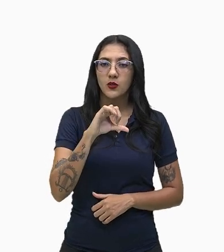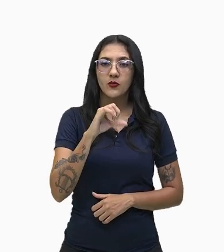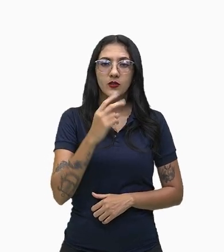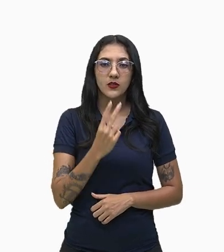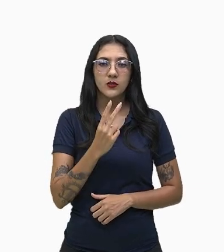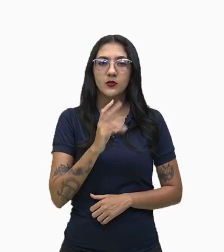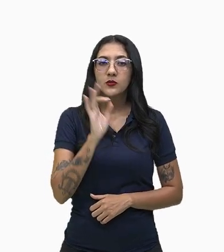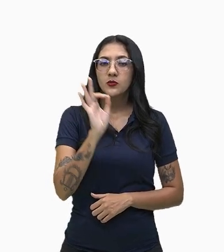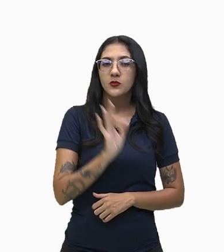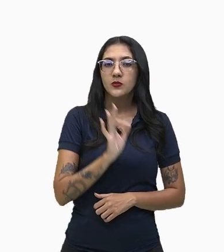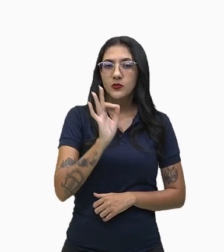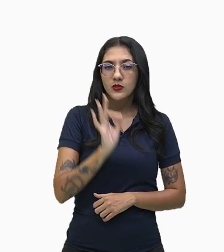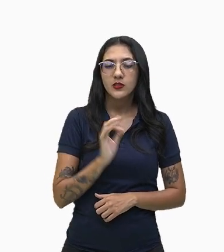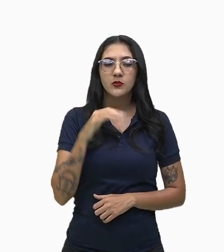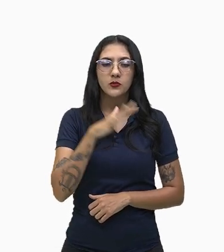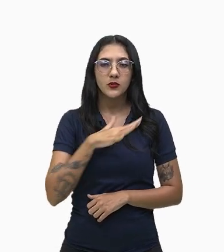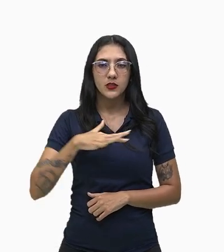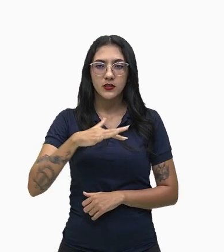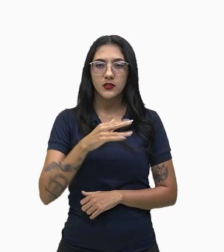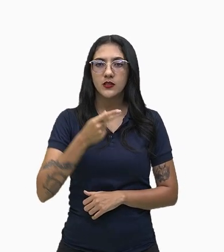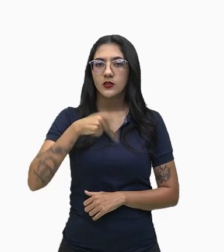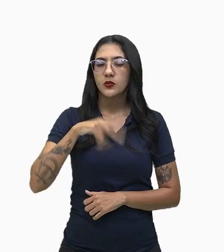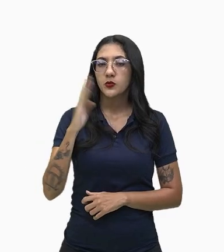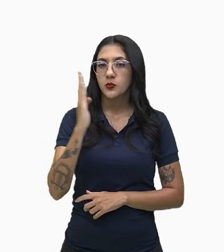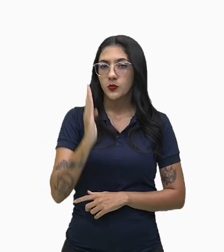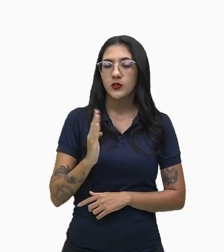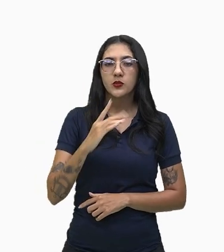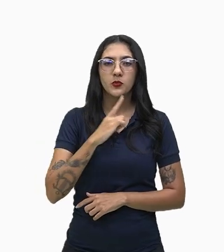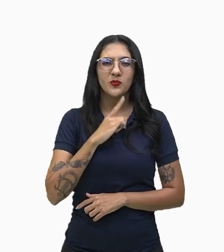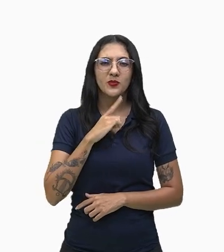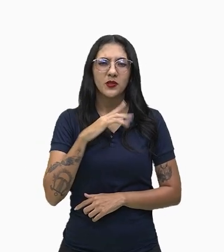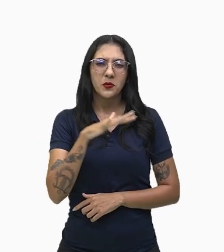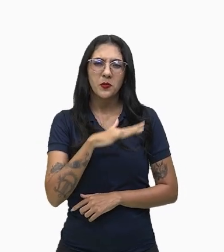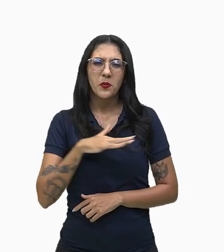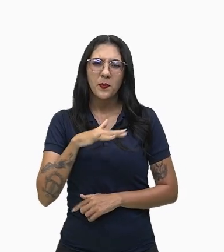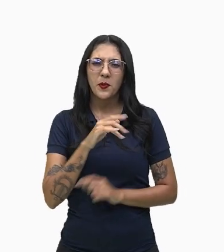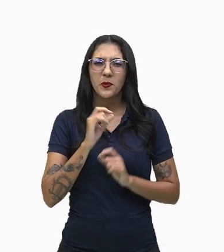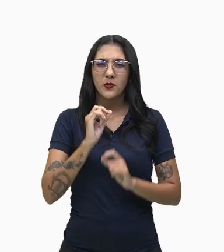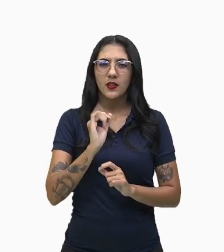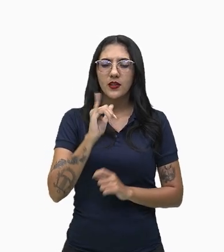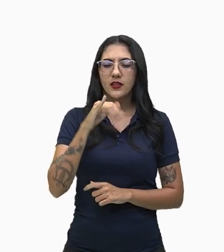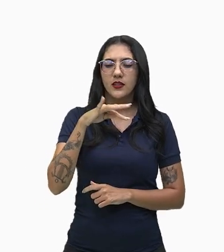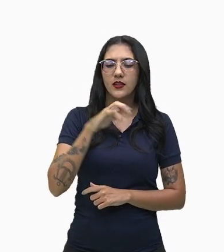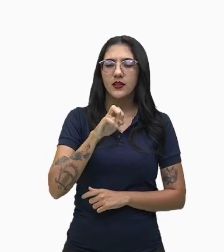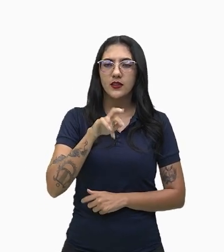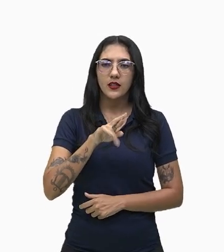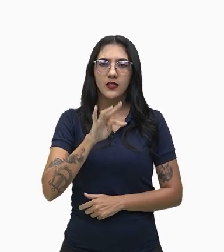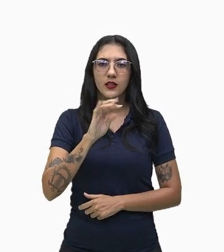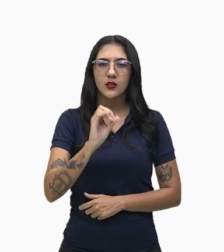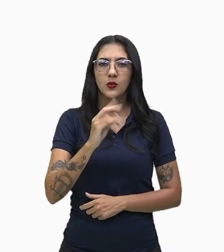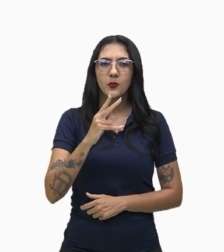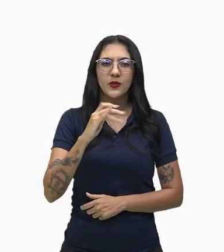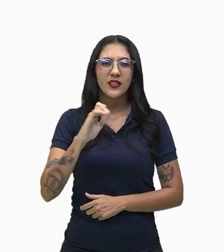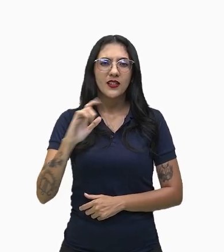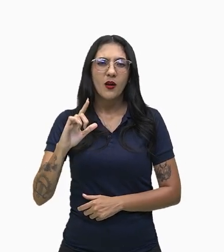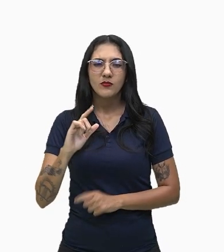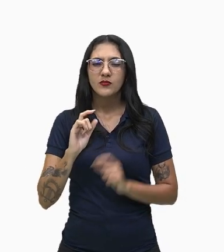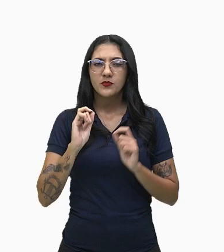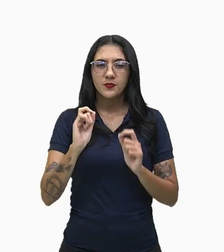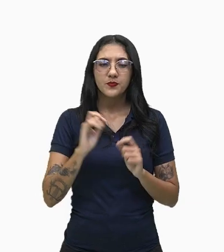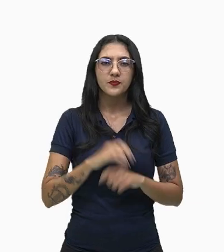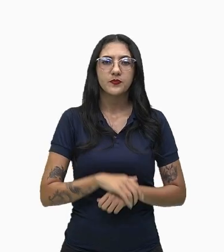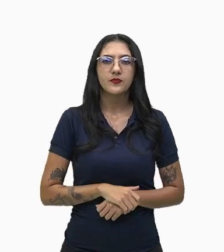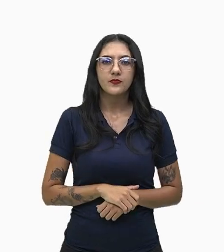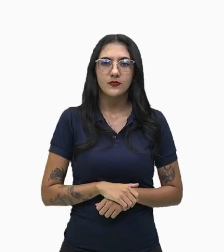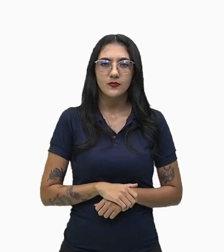92% do território brasileiro está na zona intertropical, ou seja, que também é chamada